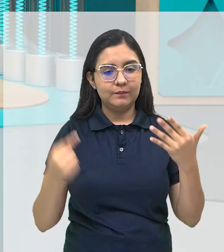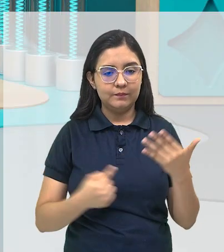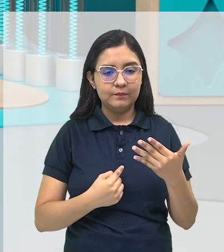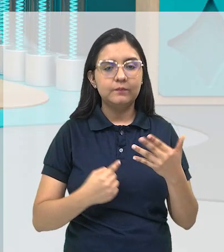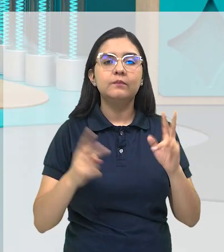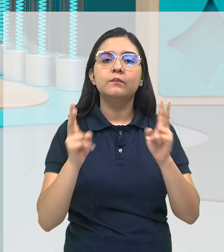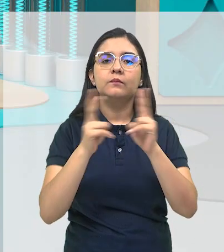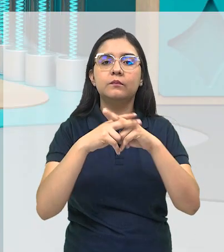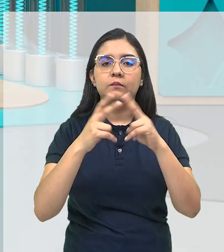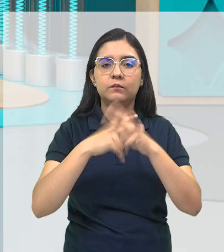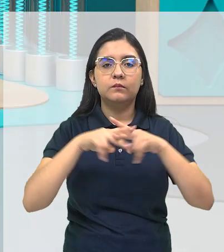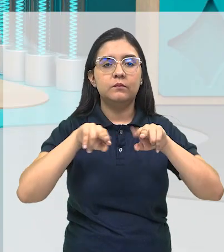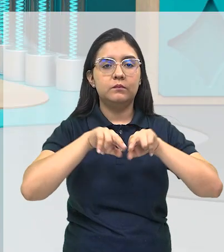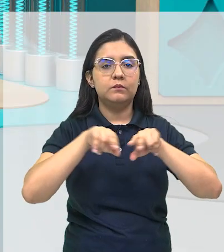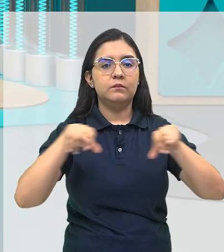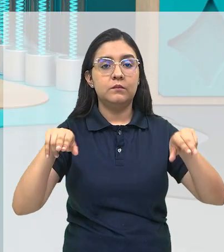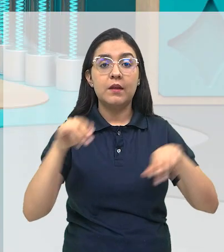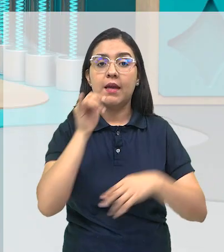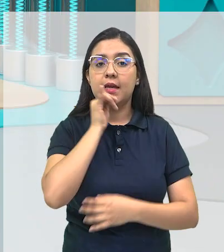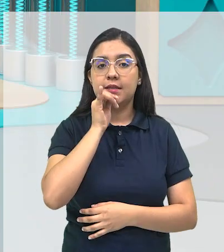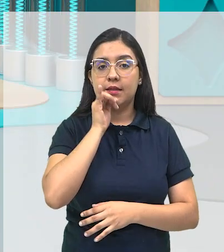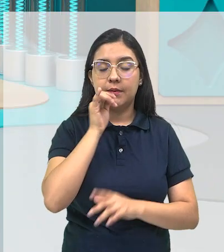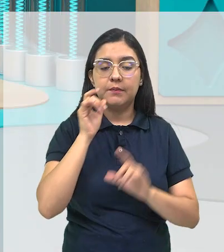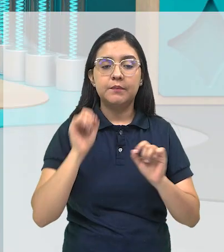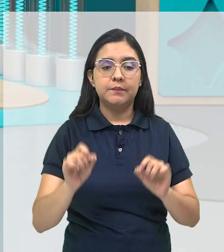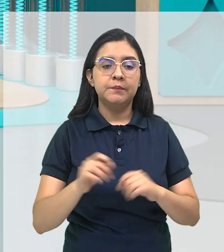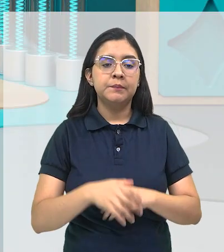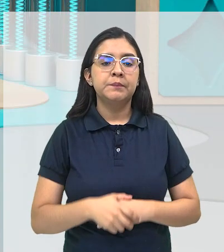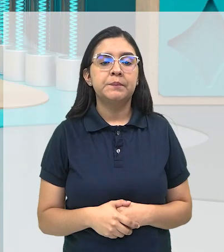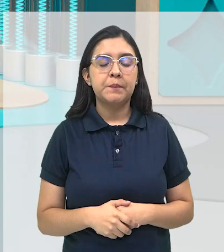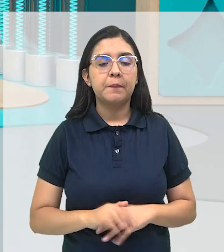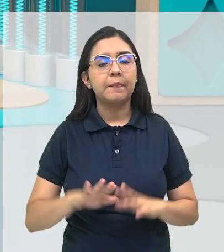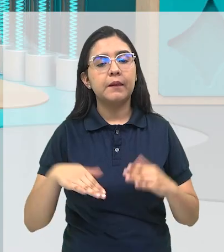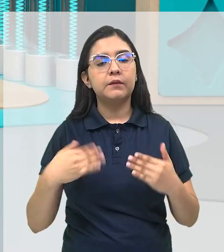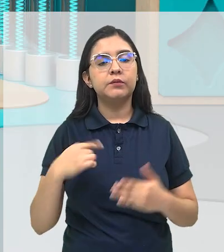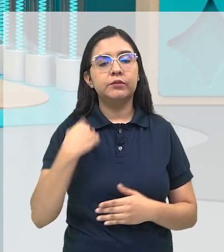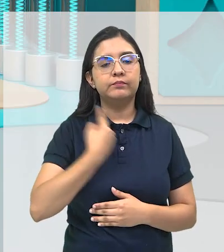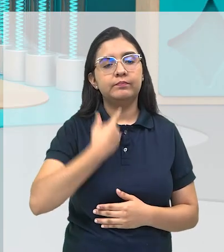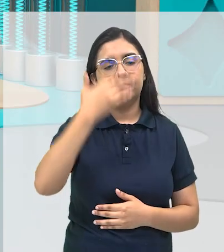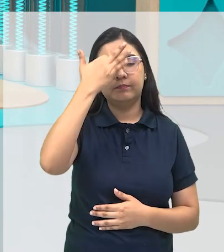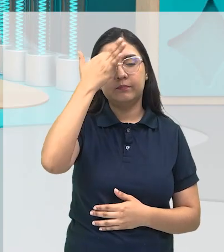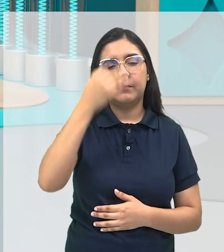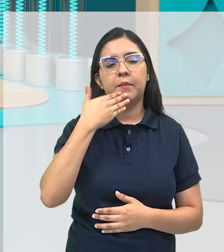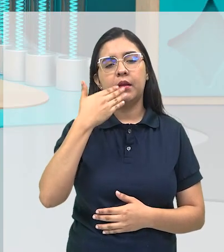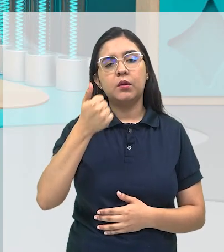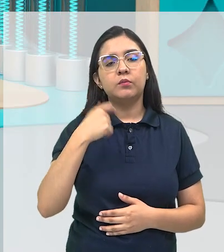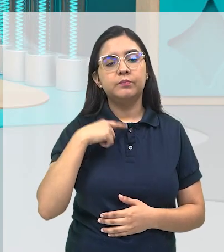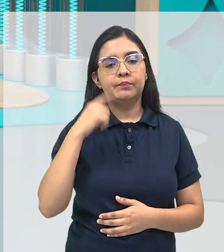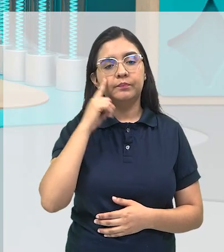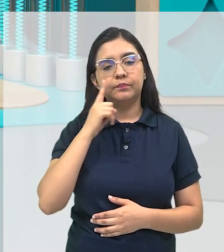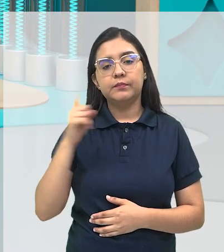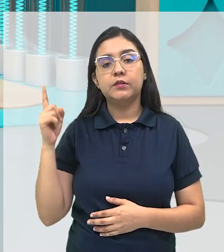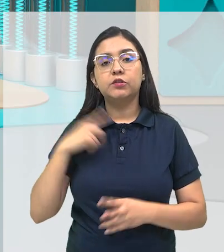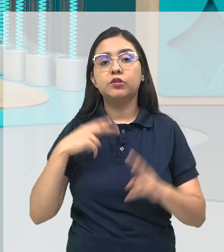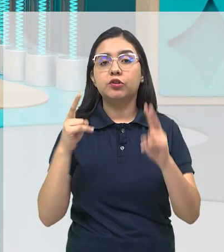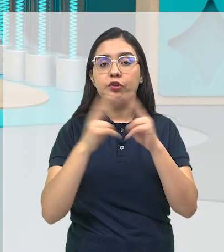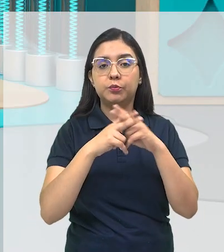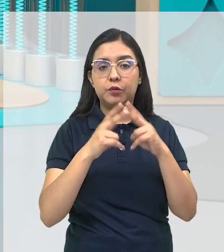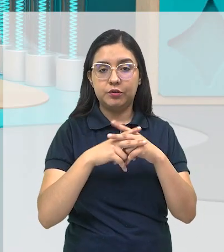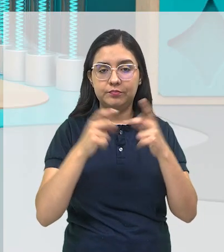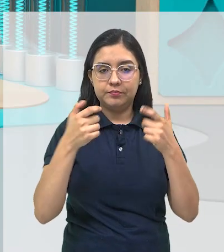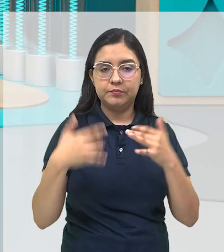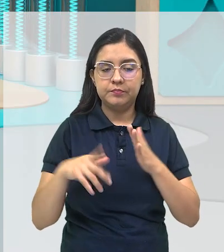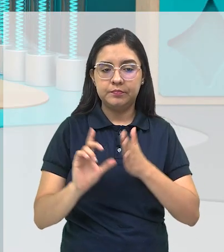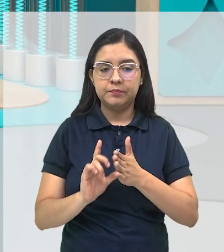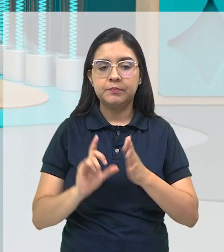taekwondo, o kung fu como exemplos de esporte de combate. Para a gente ter um visual melhor, olha só, esses são os esportes que citei para vocês,